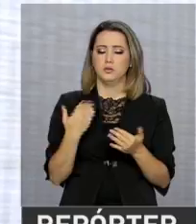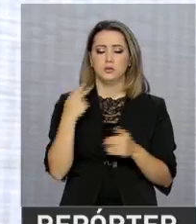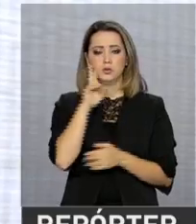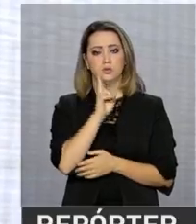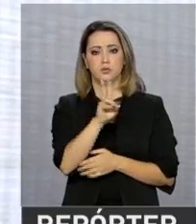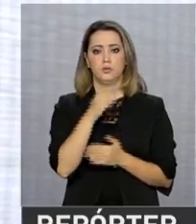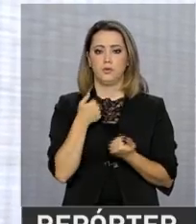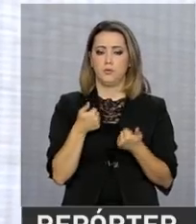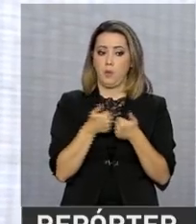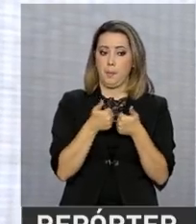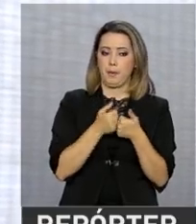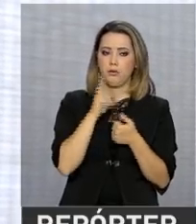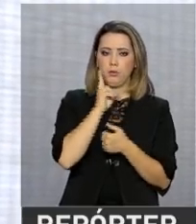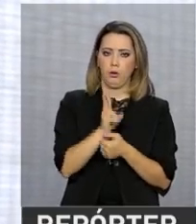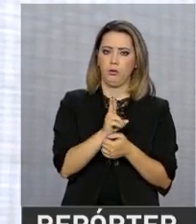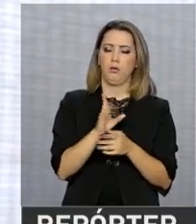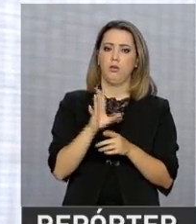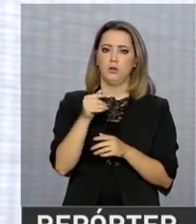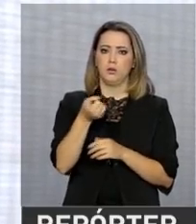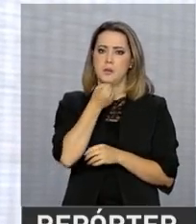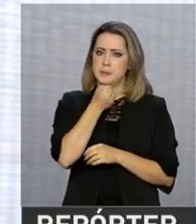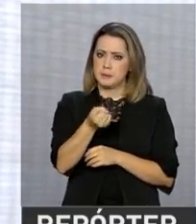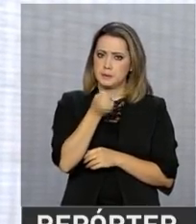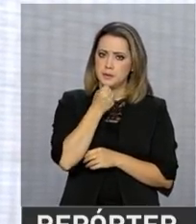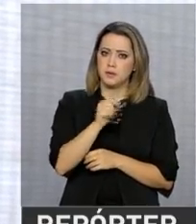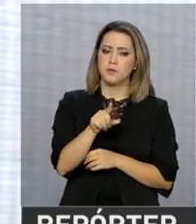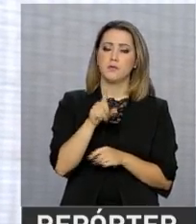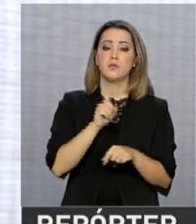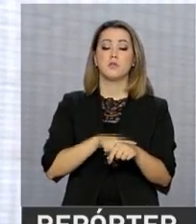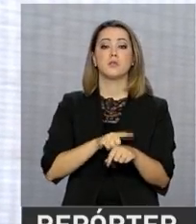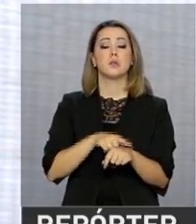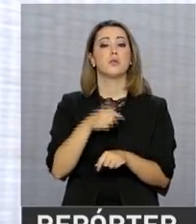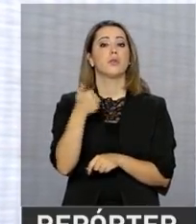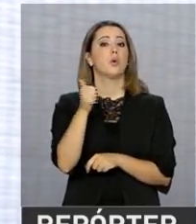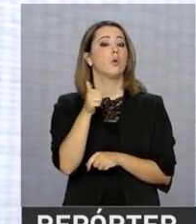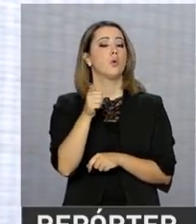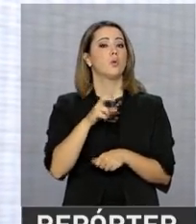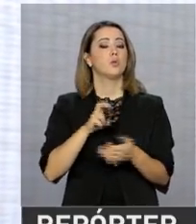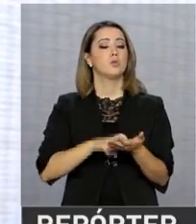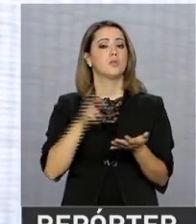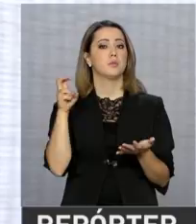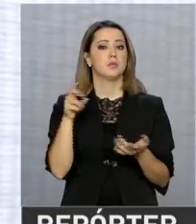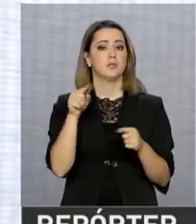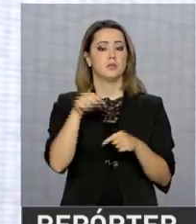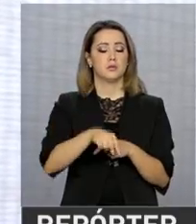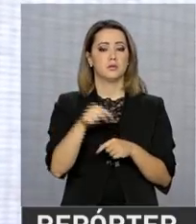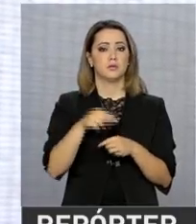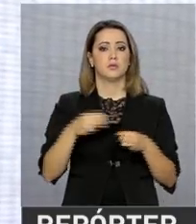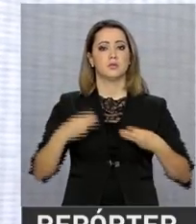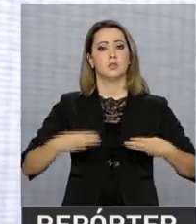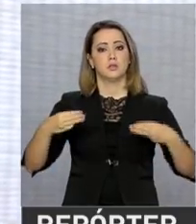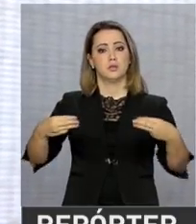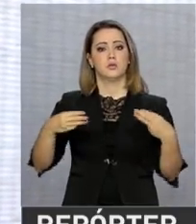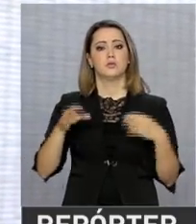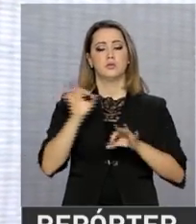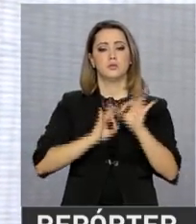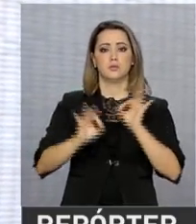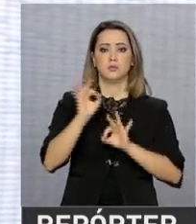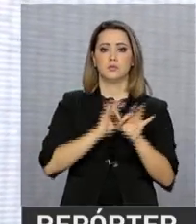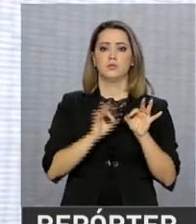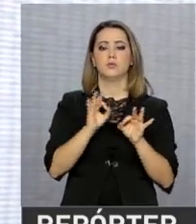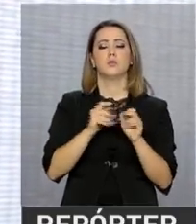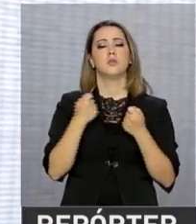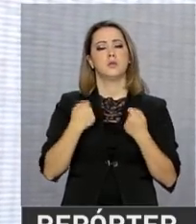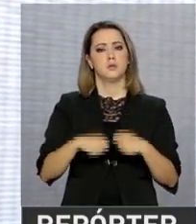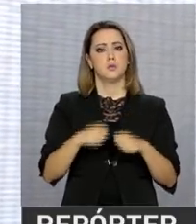segue acompanhando tudo por aqui. Essa entrevista coletiva, ela tá marcada para as 11 horas da manhã aqui no Ministério do Planejamento e